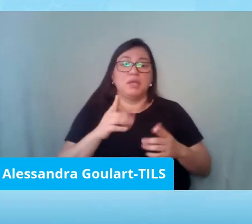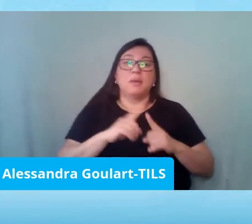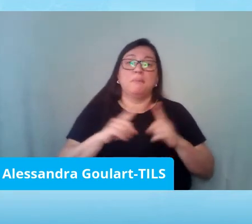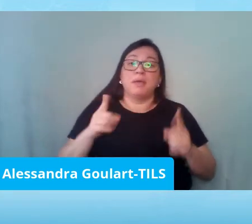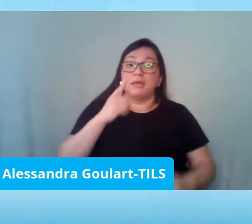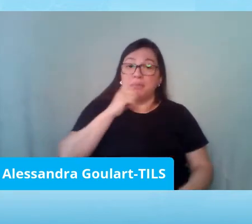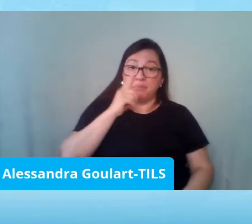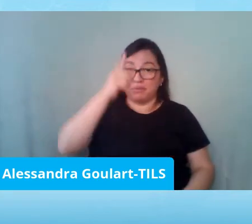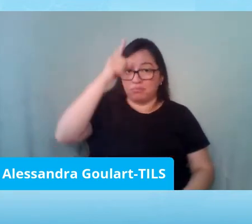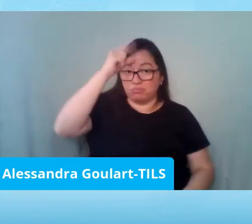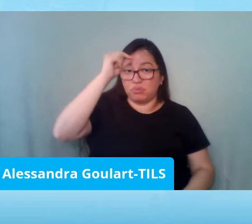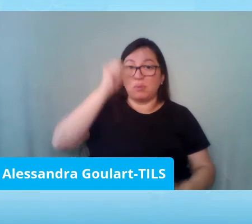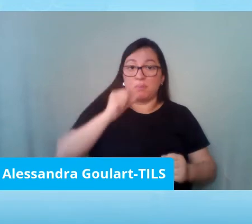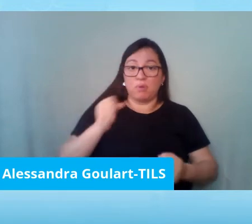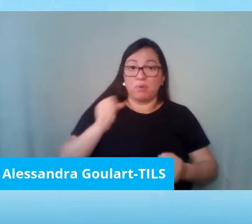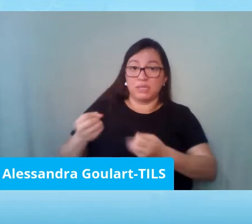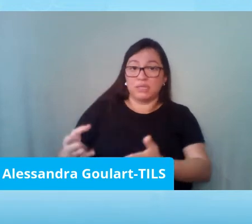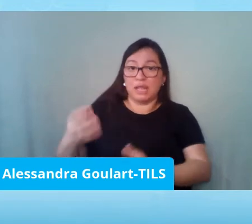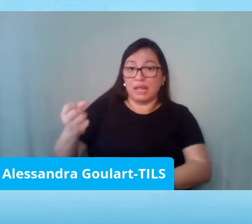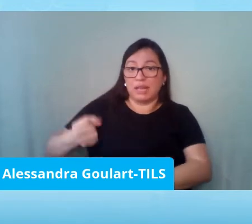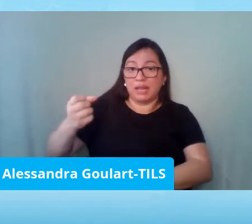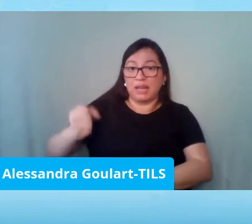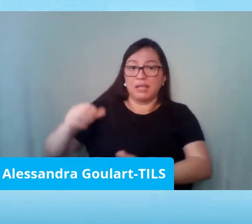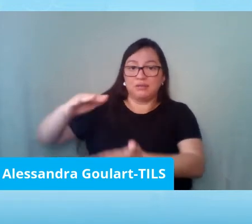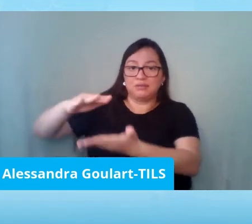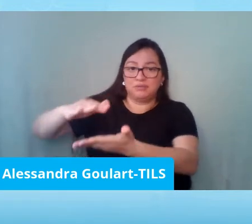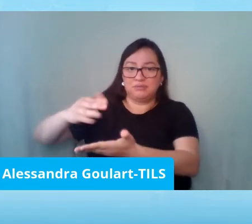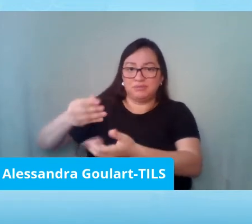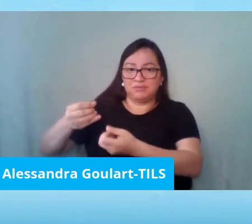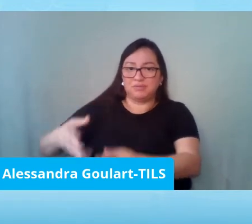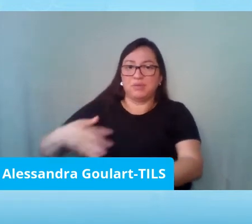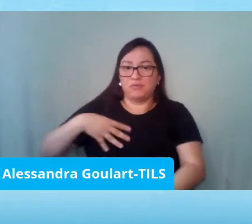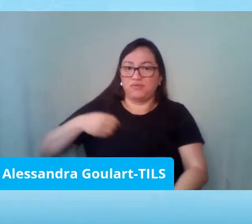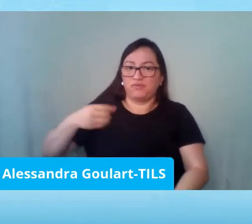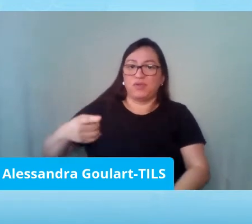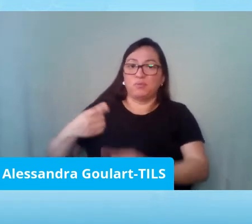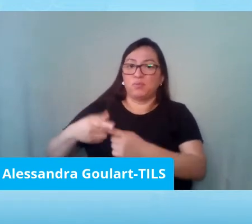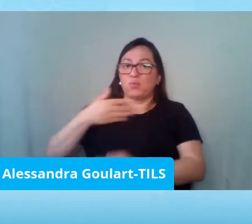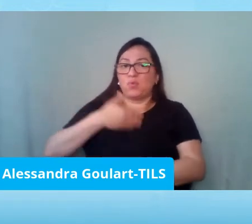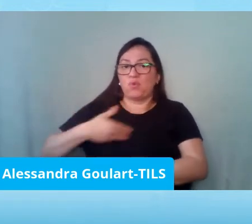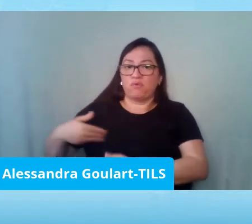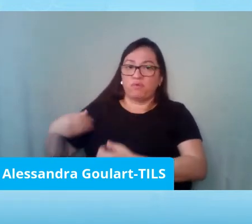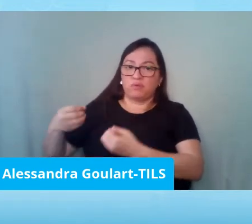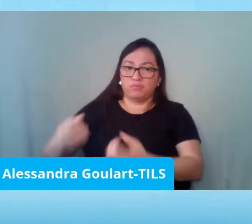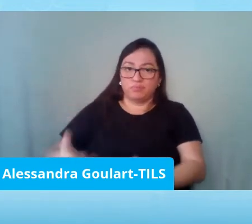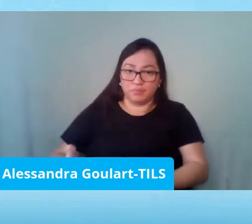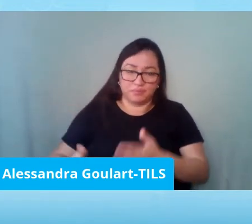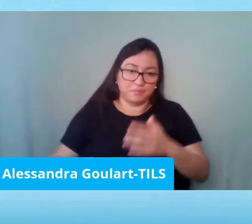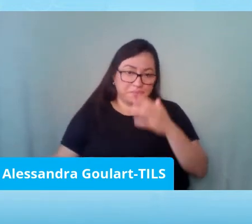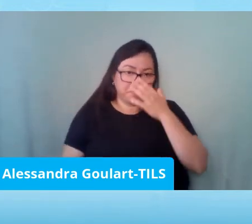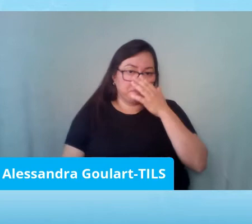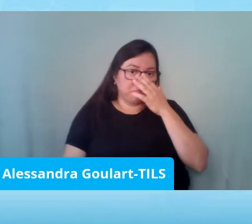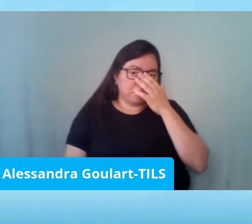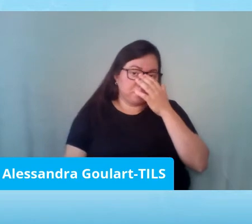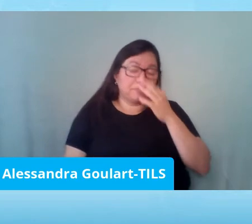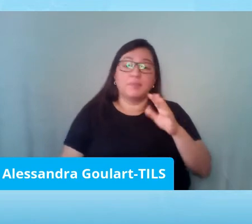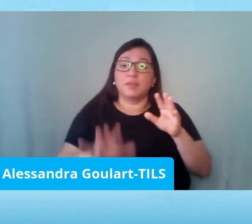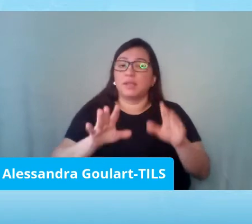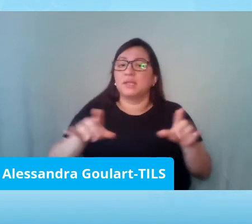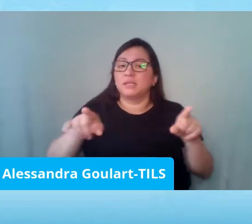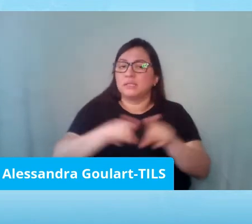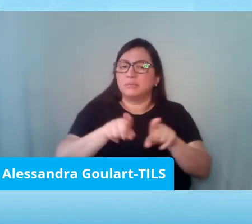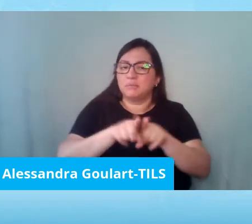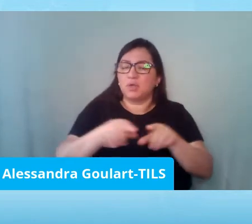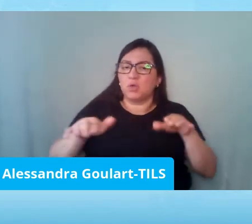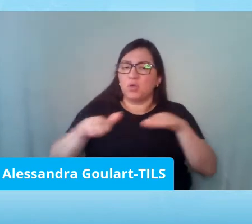ter um alimento para dar para o seu filho. Além disso, gente, aleitamento cruzado. Trabalhem isso com as mulheres,